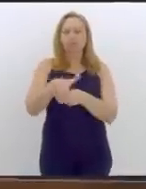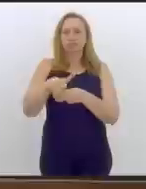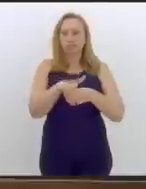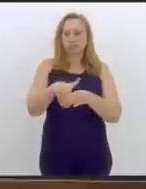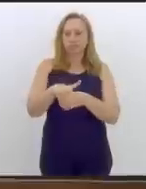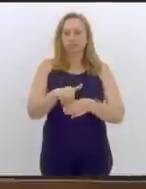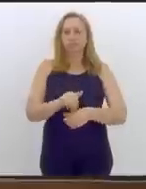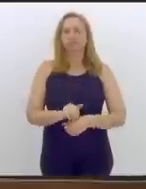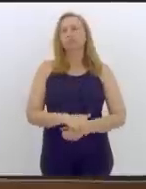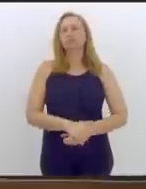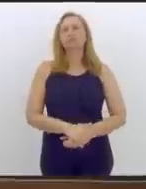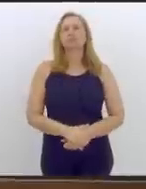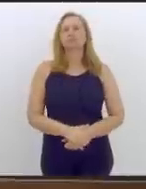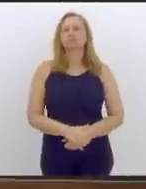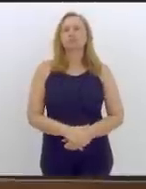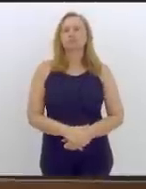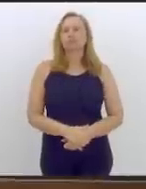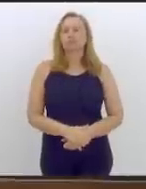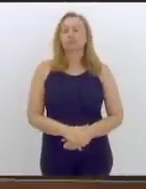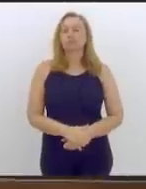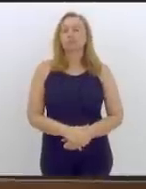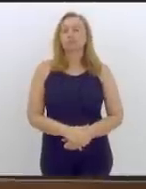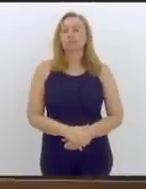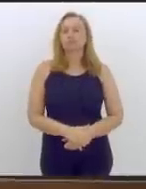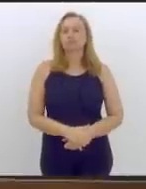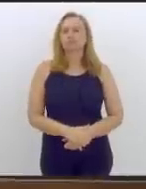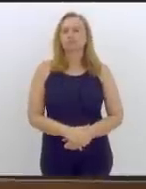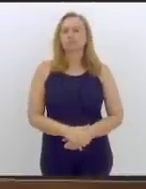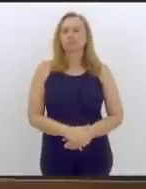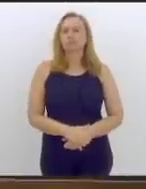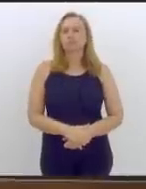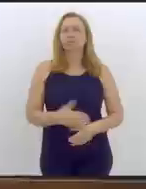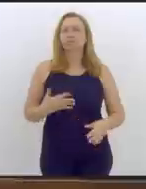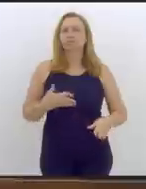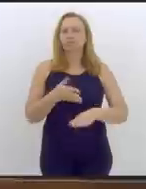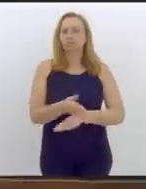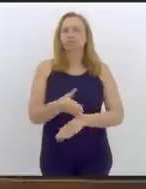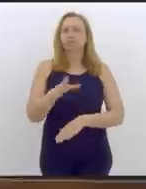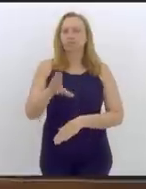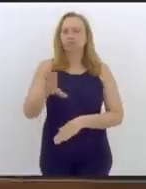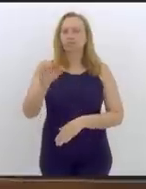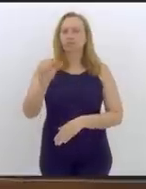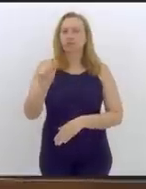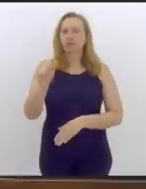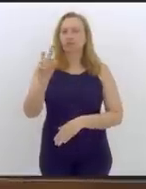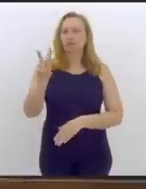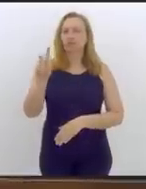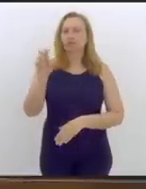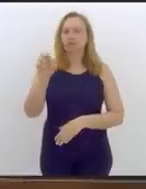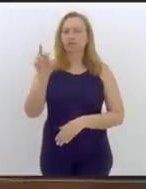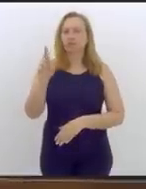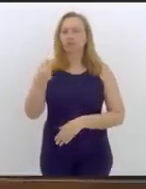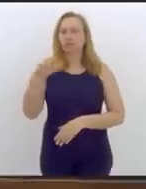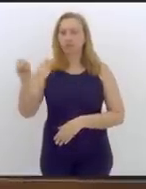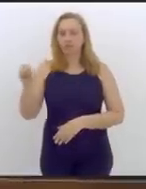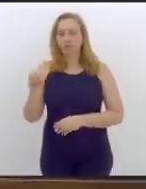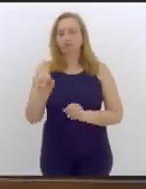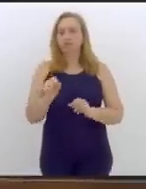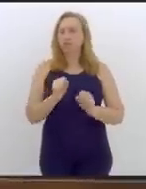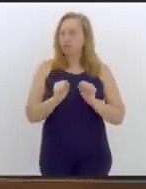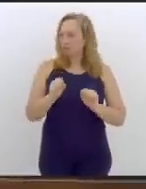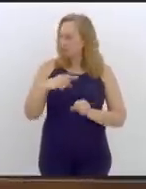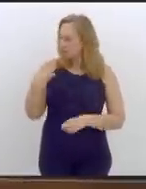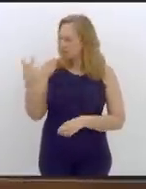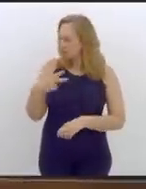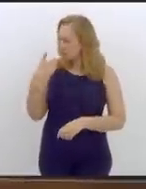as urnas E aí teria que entrar com Caveirão então pelo que eu vejo nossos policiais aí poder Podemos falar né que